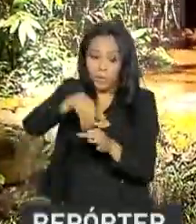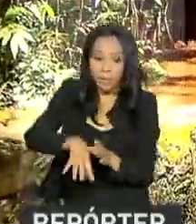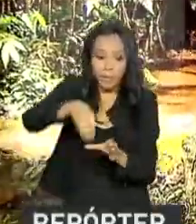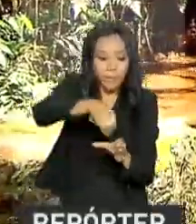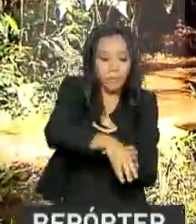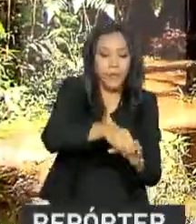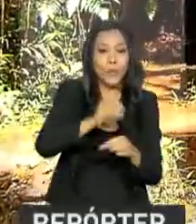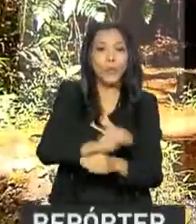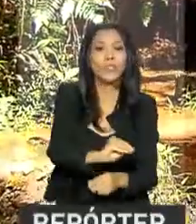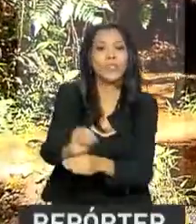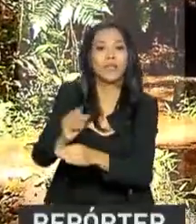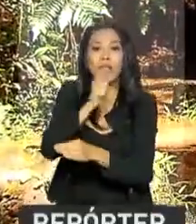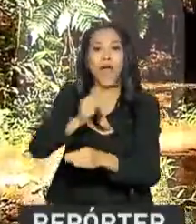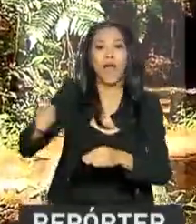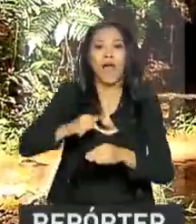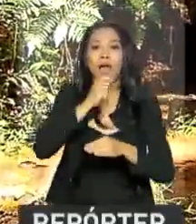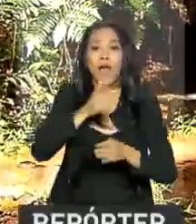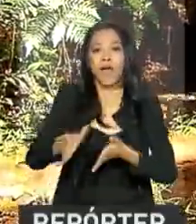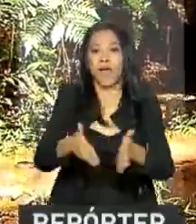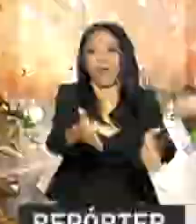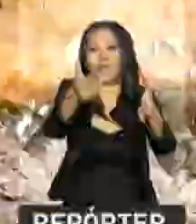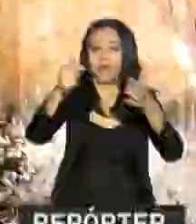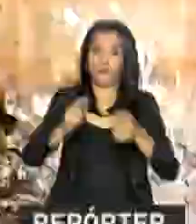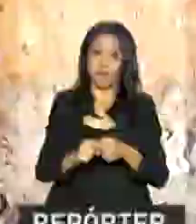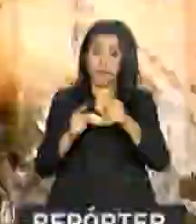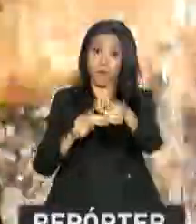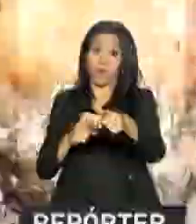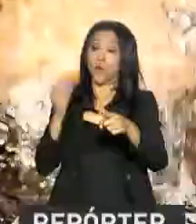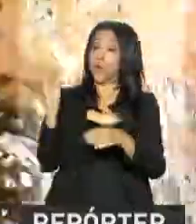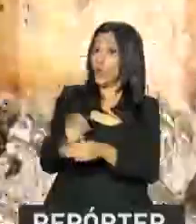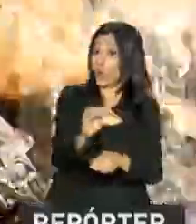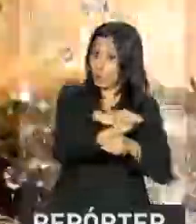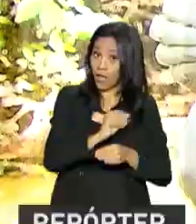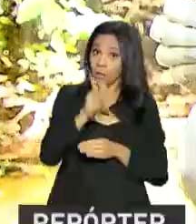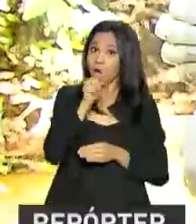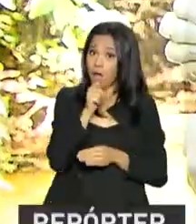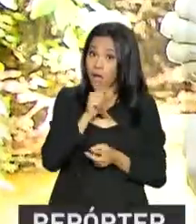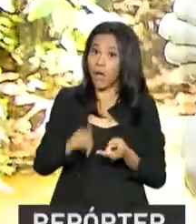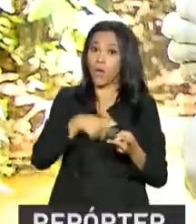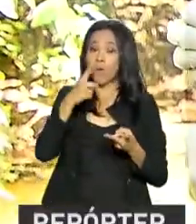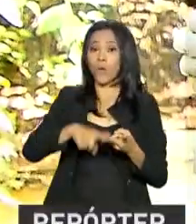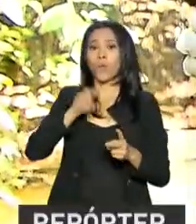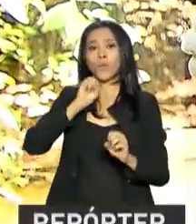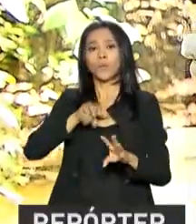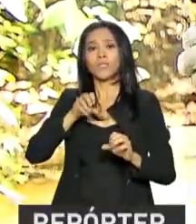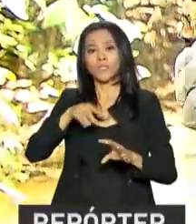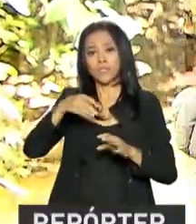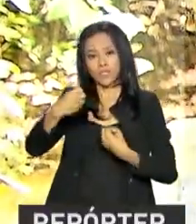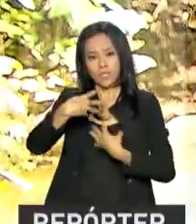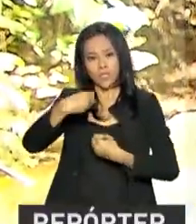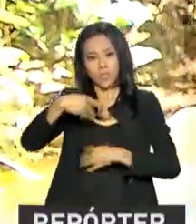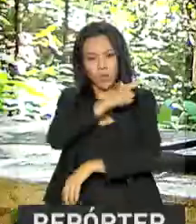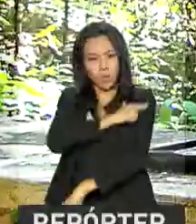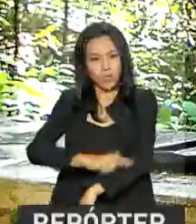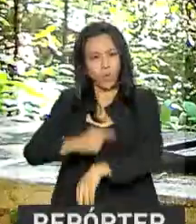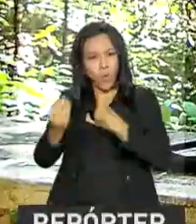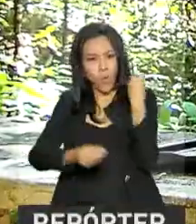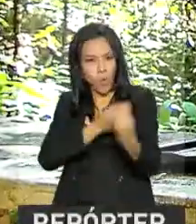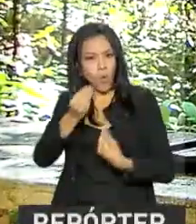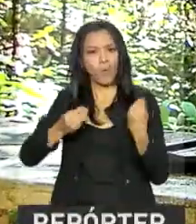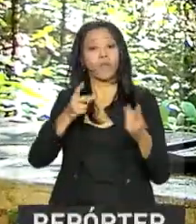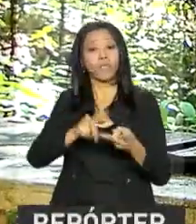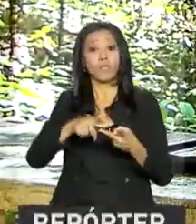água o programa trabalha quatro frentes o cuidado com a água educação ambiental saneamento e